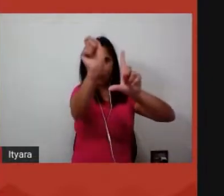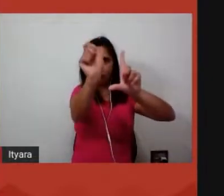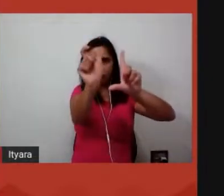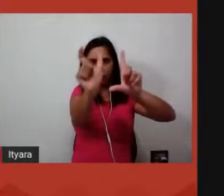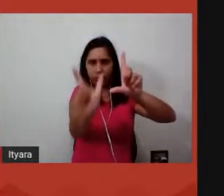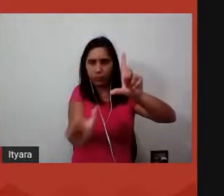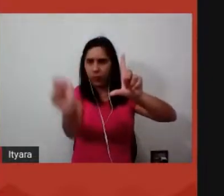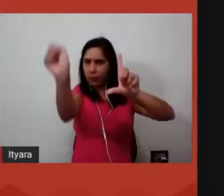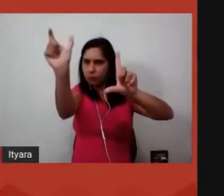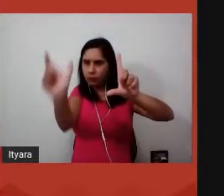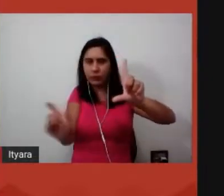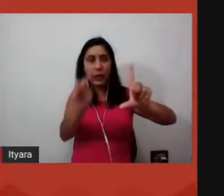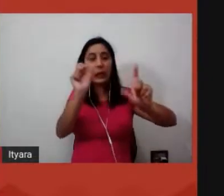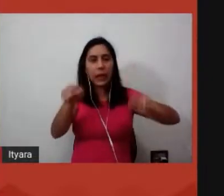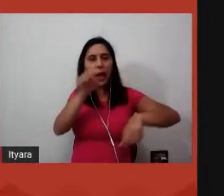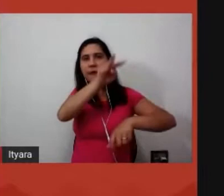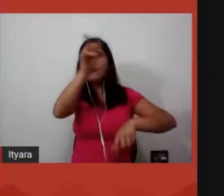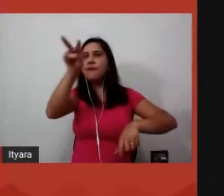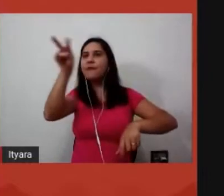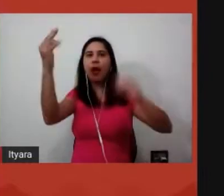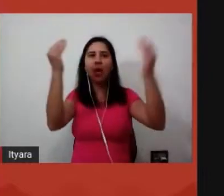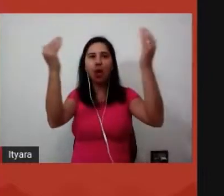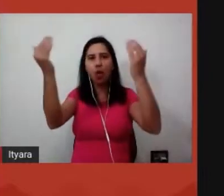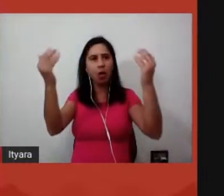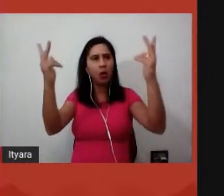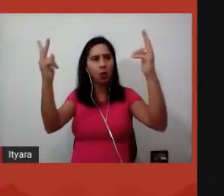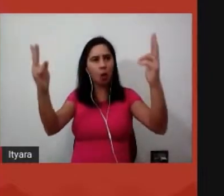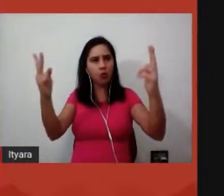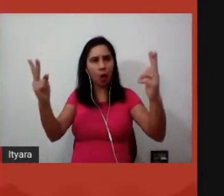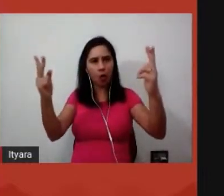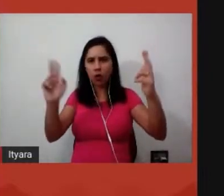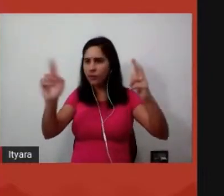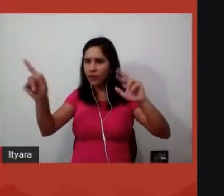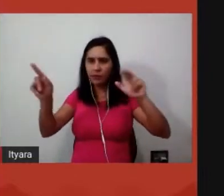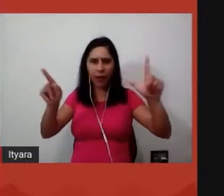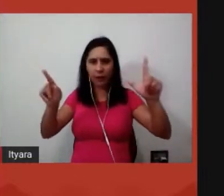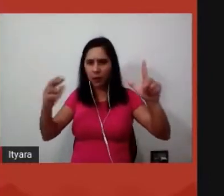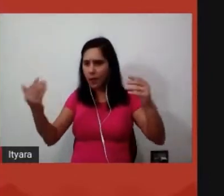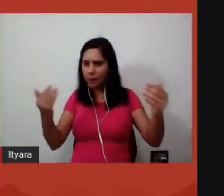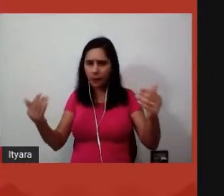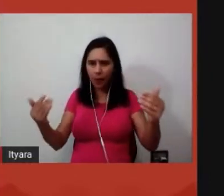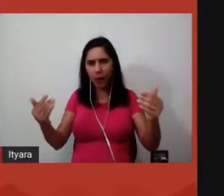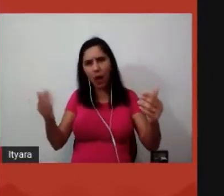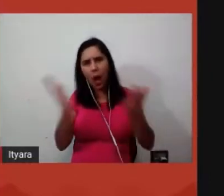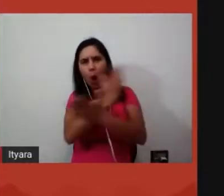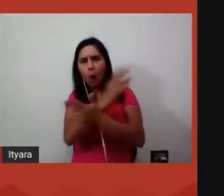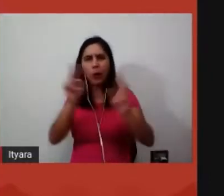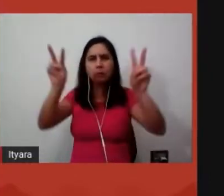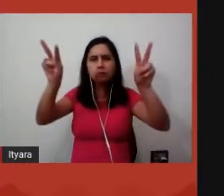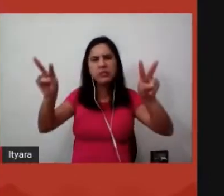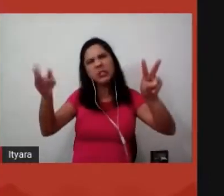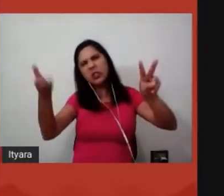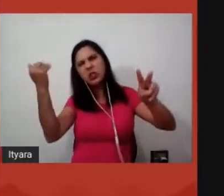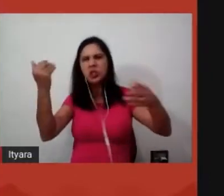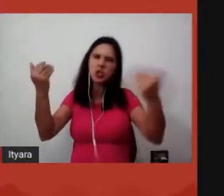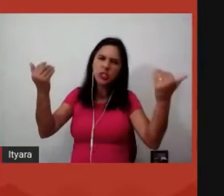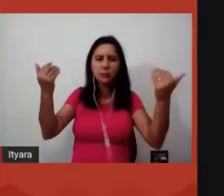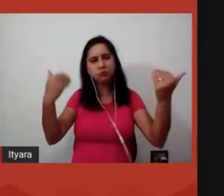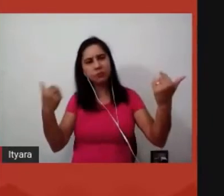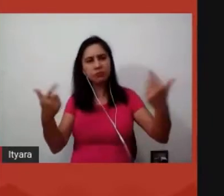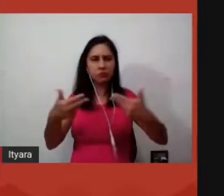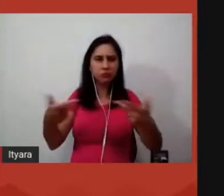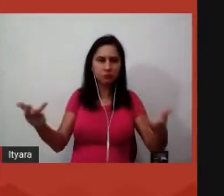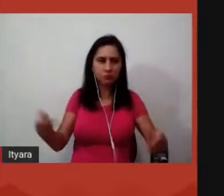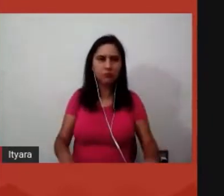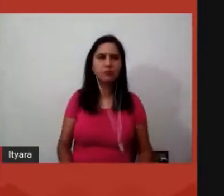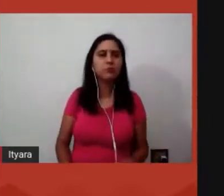as características e ver quais são em comum e quais não são, para a gente poder já refutar algumas coisas. Talvez